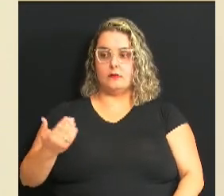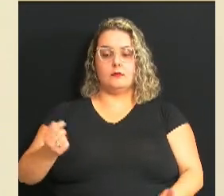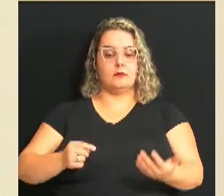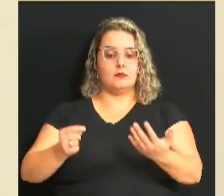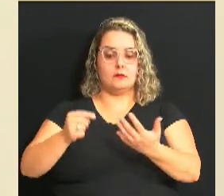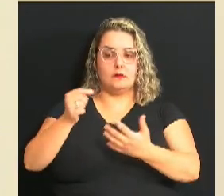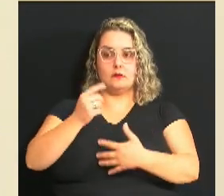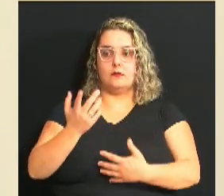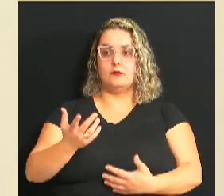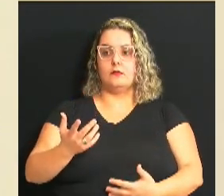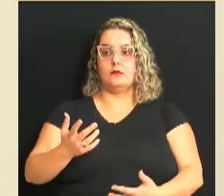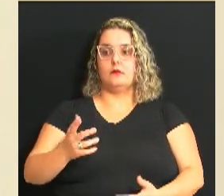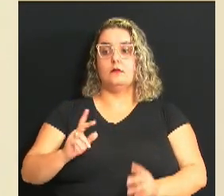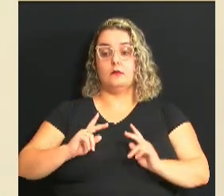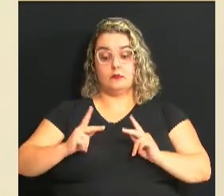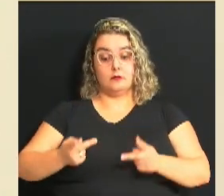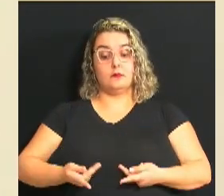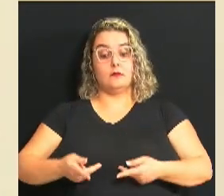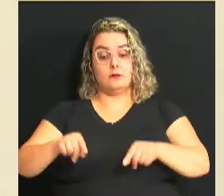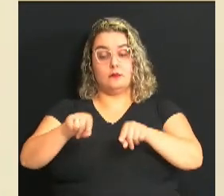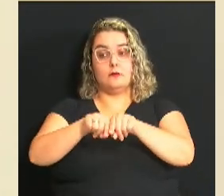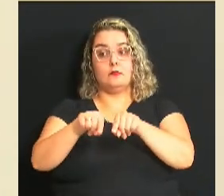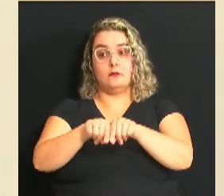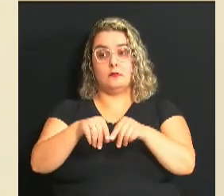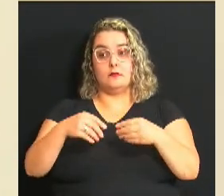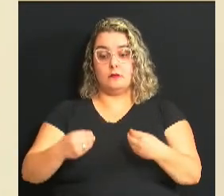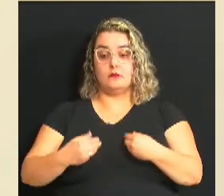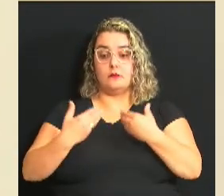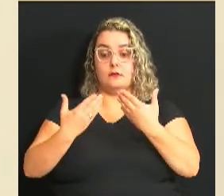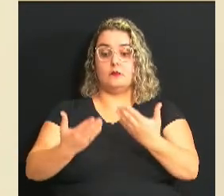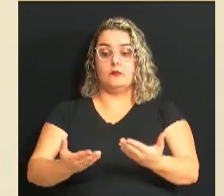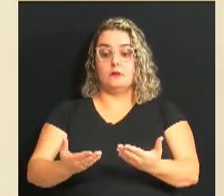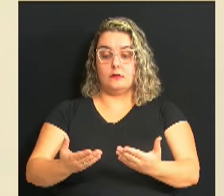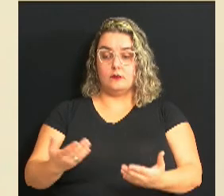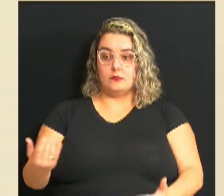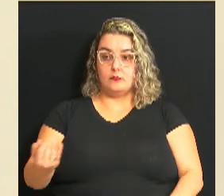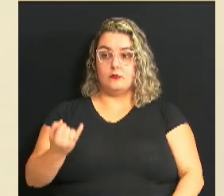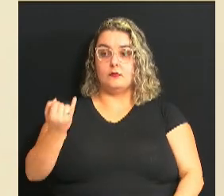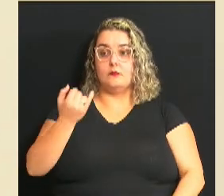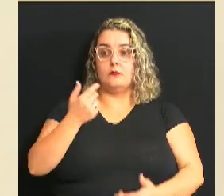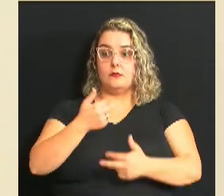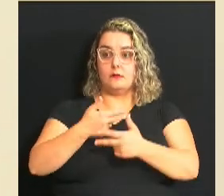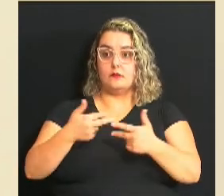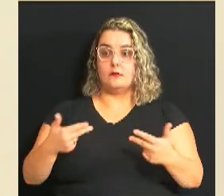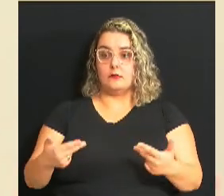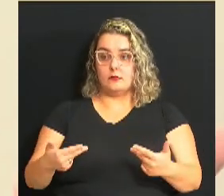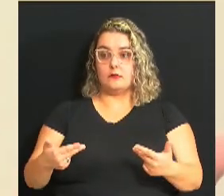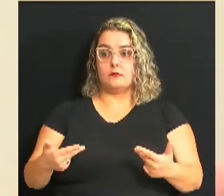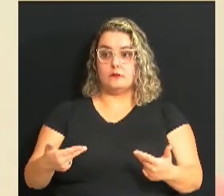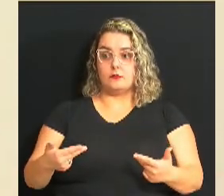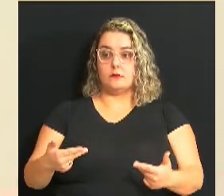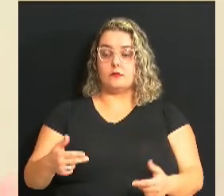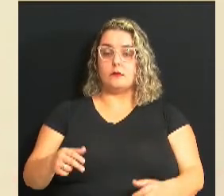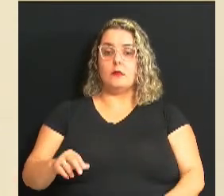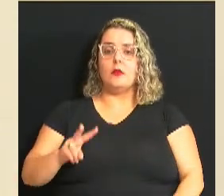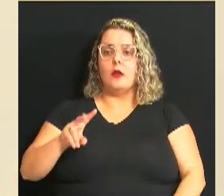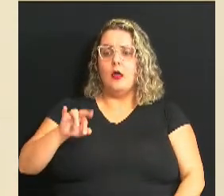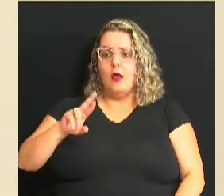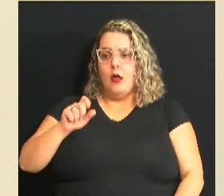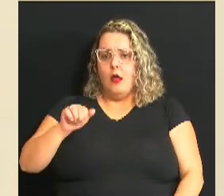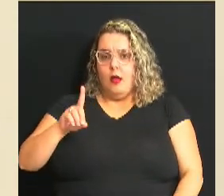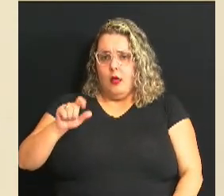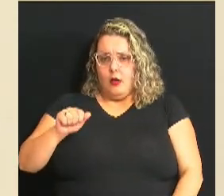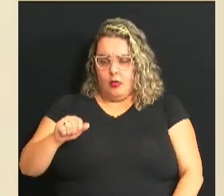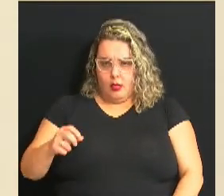e humana, inclusive, que dê retaguarda para coisas como a virada cultural que ocorreu há